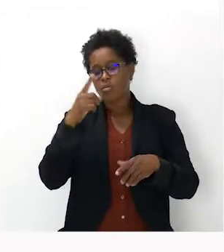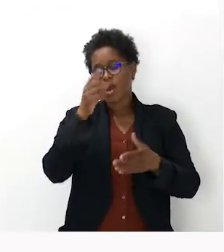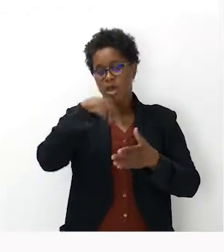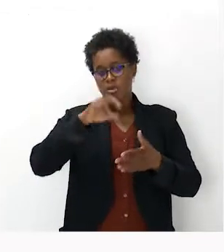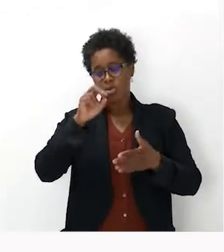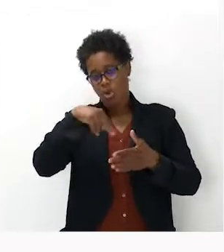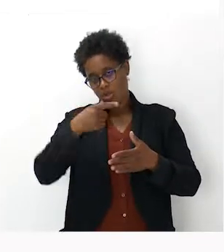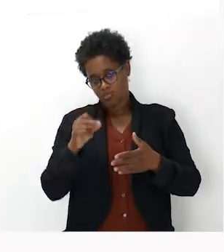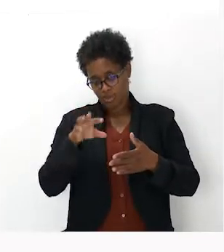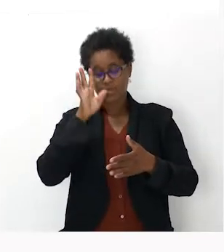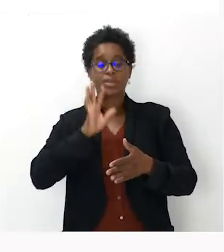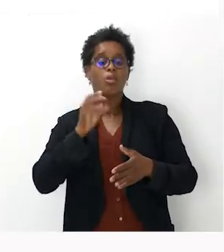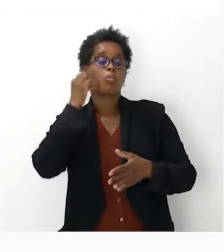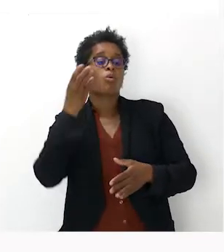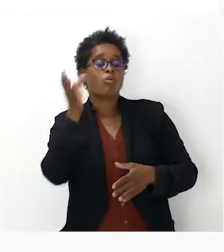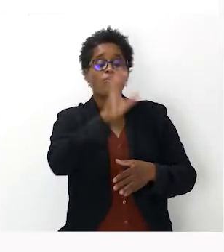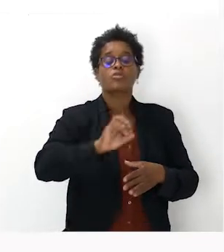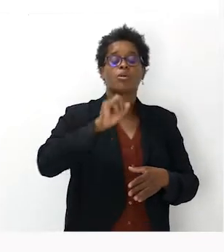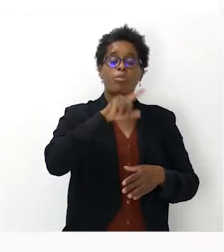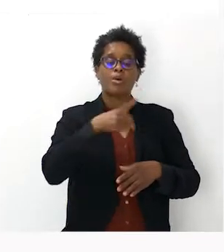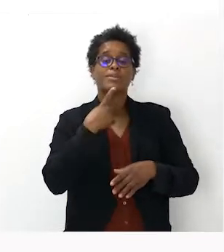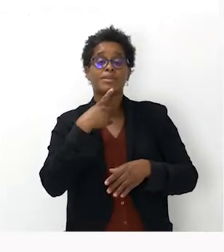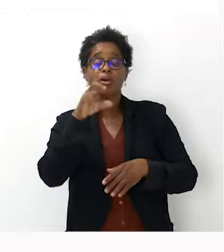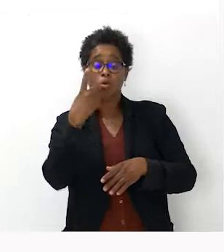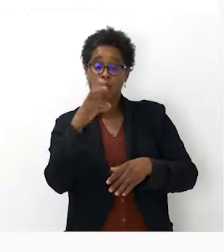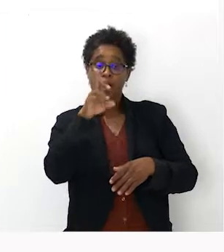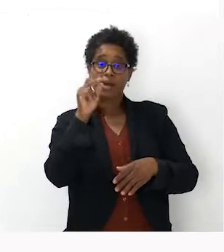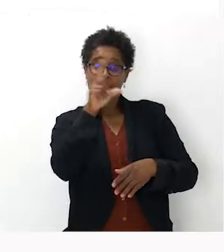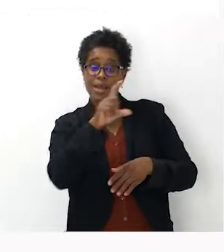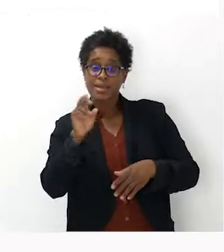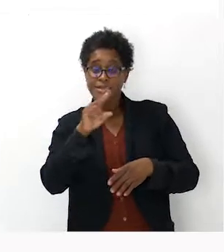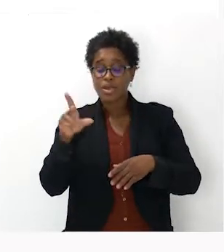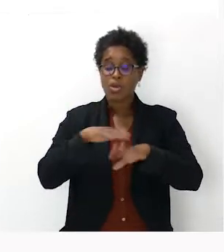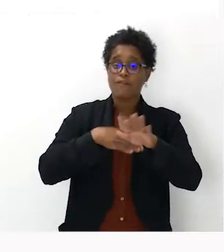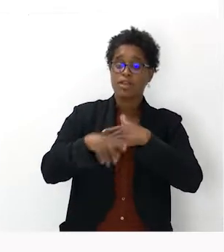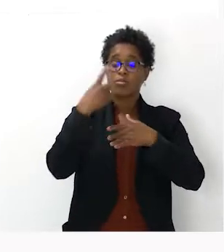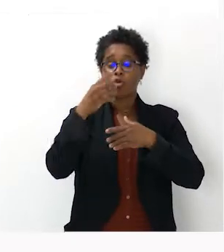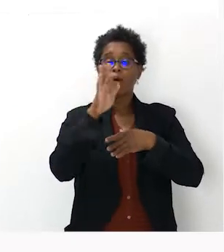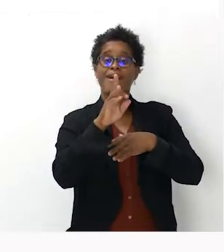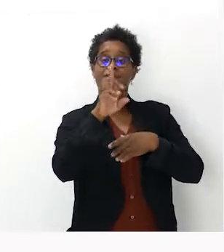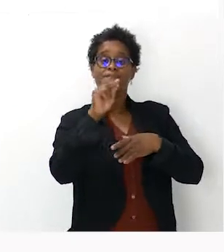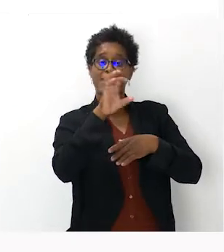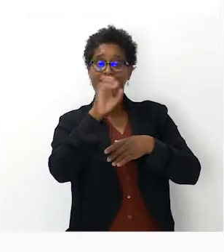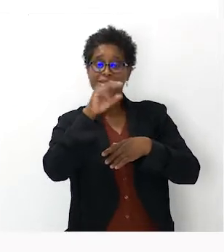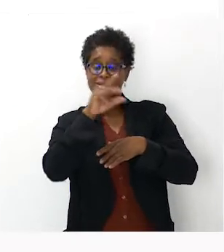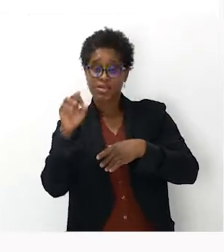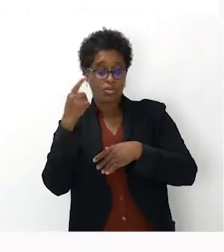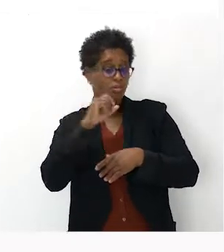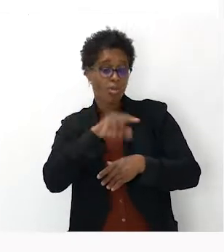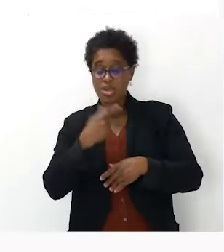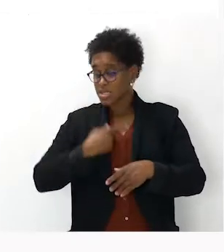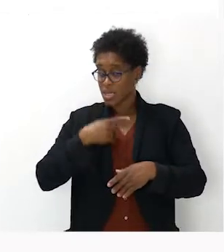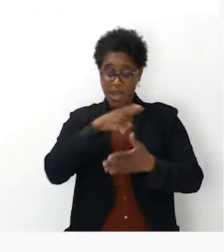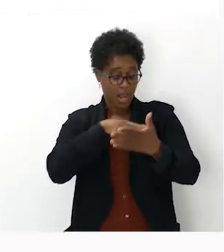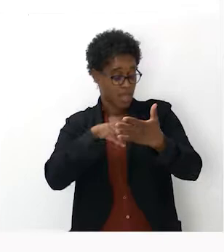pode perceber, uma razão é representada por uma fração. No entanto, não deve ser lida como se fosse